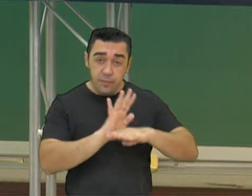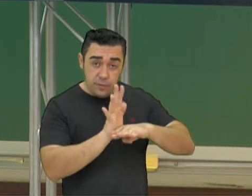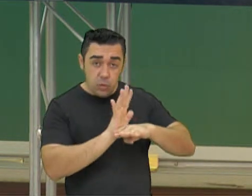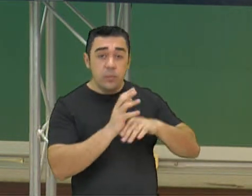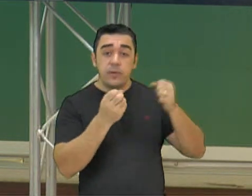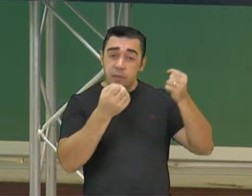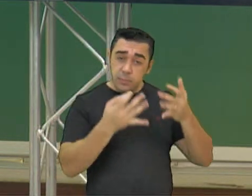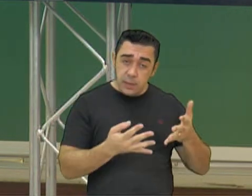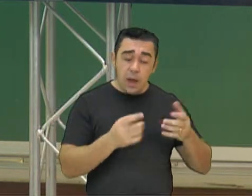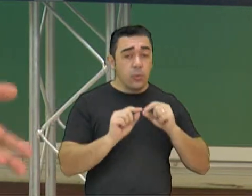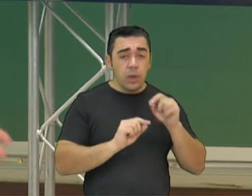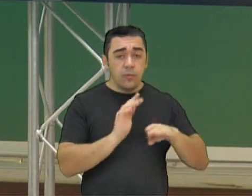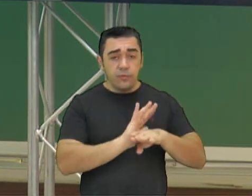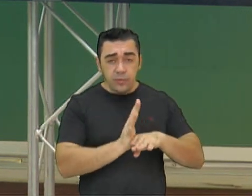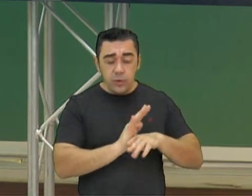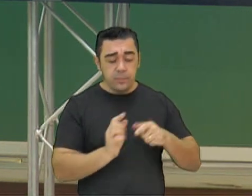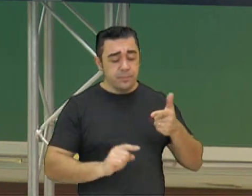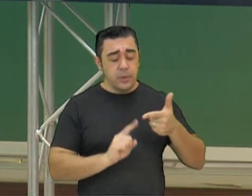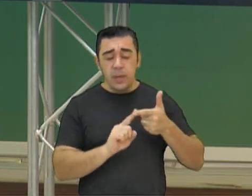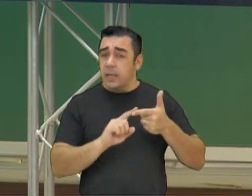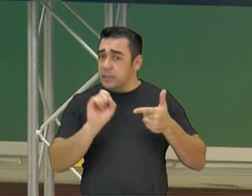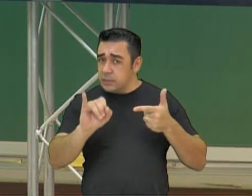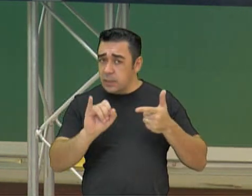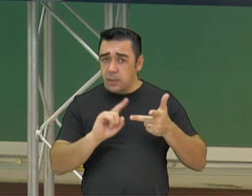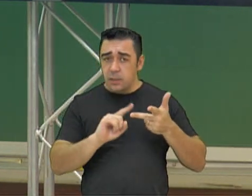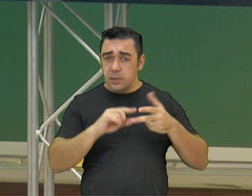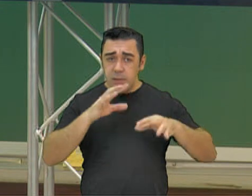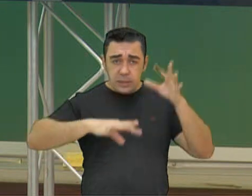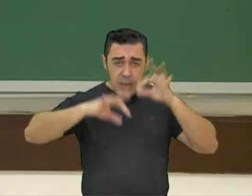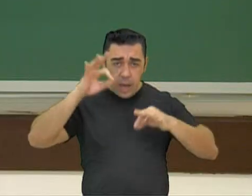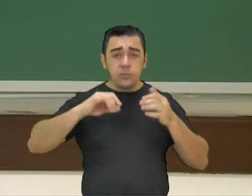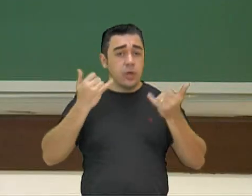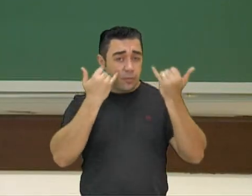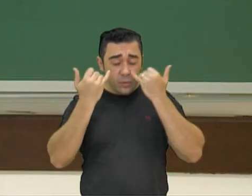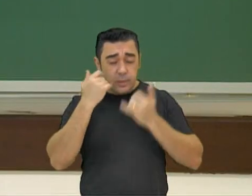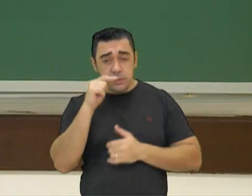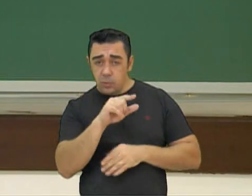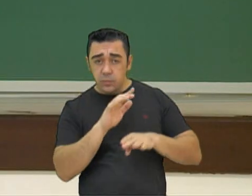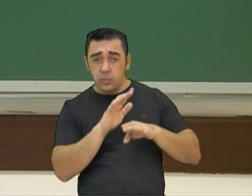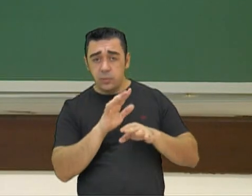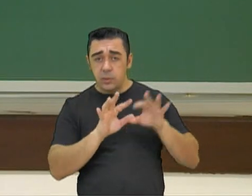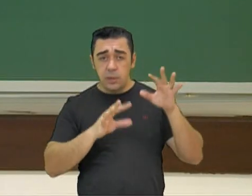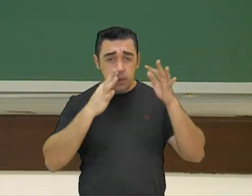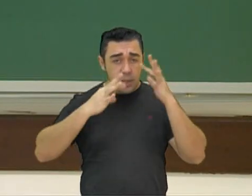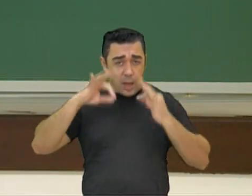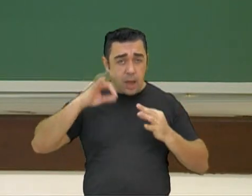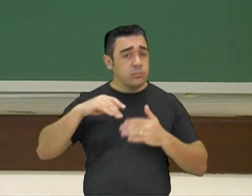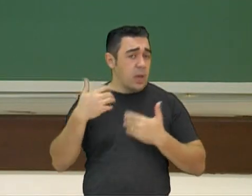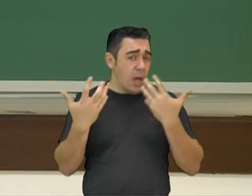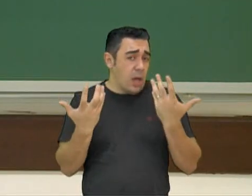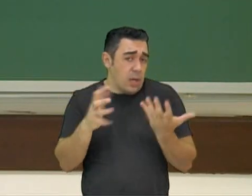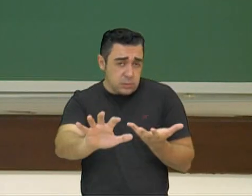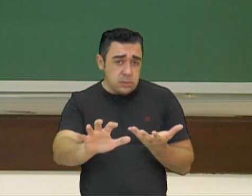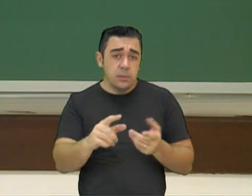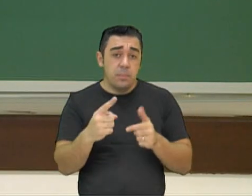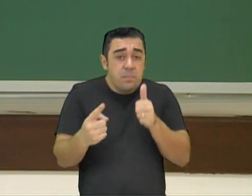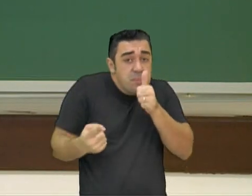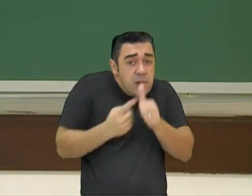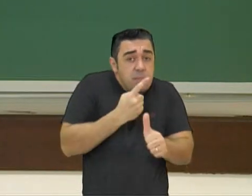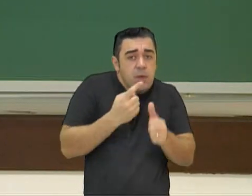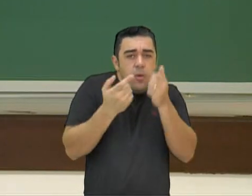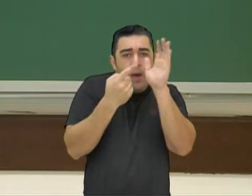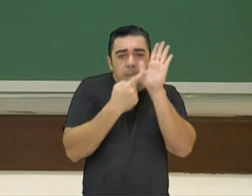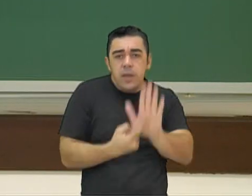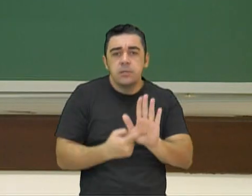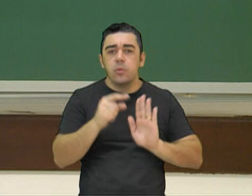ficha técnica do filme. Se for uma peça de teatro, você tem que falar as informações da peça de teatro. E assim sucessivamente, né? Você sempre vai